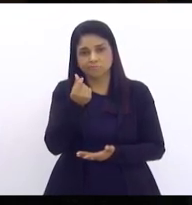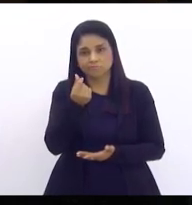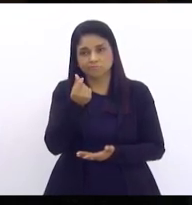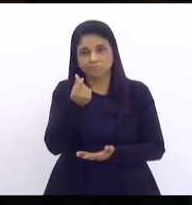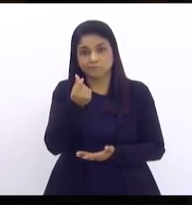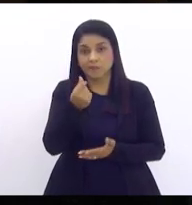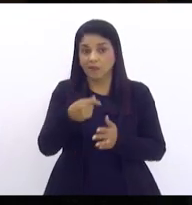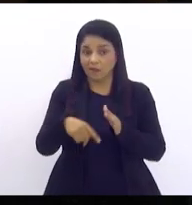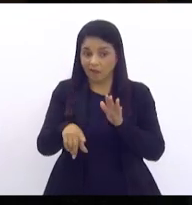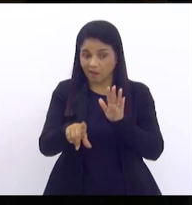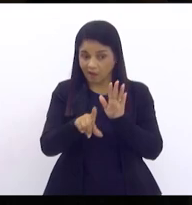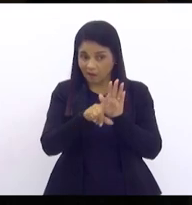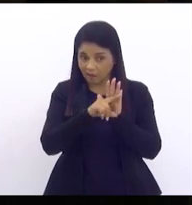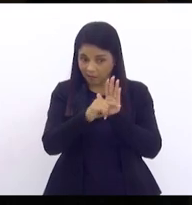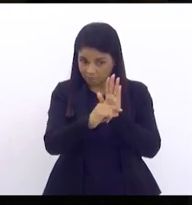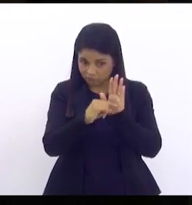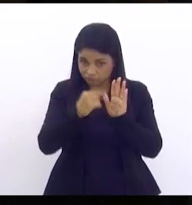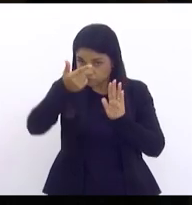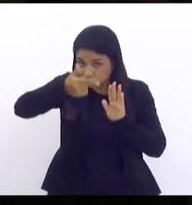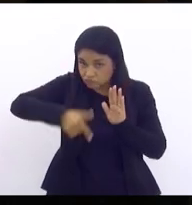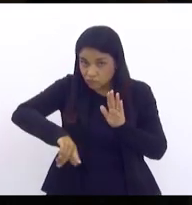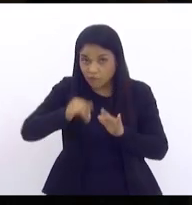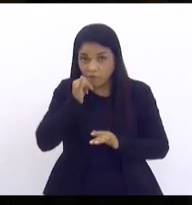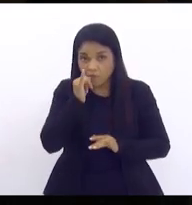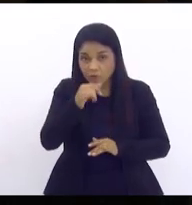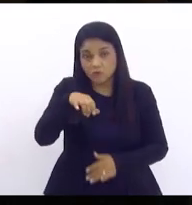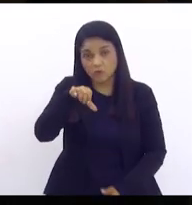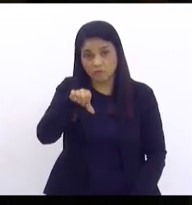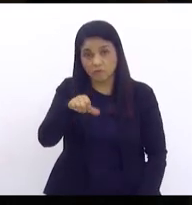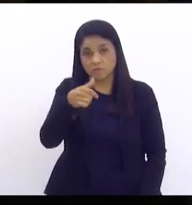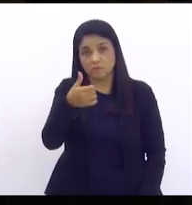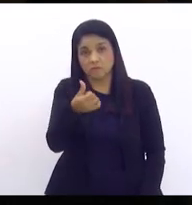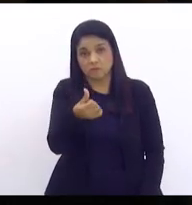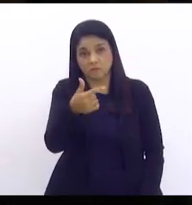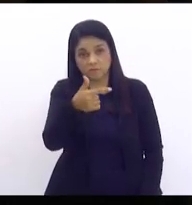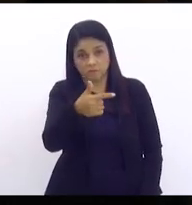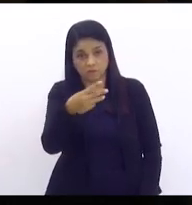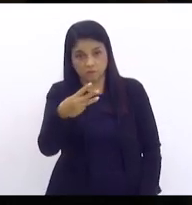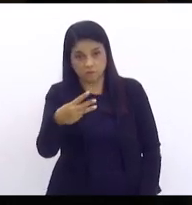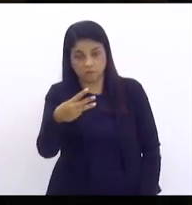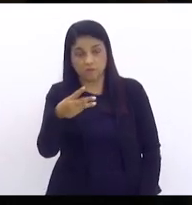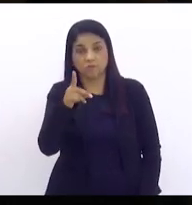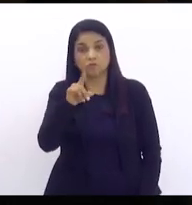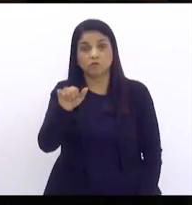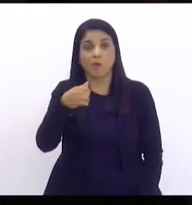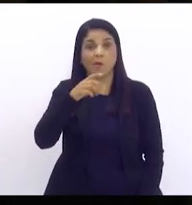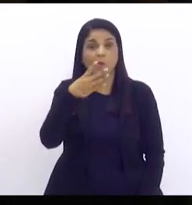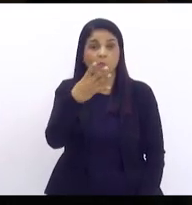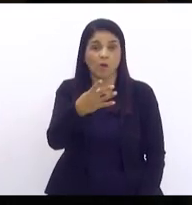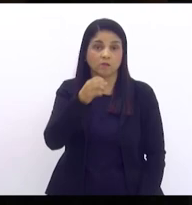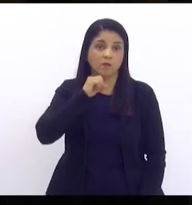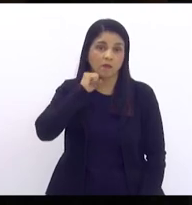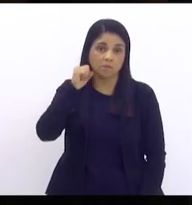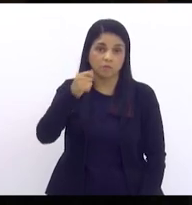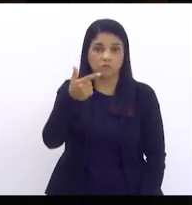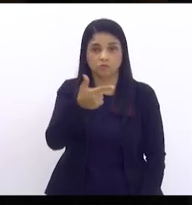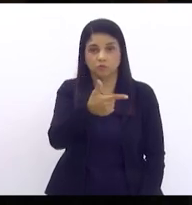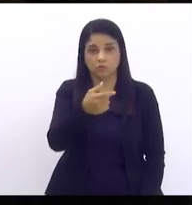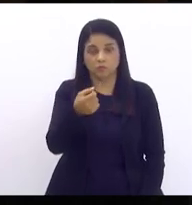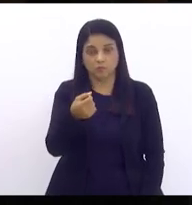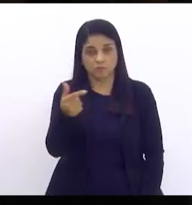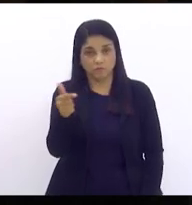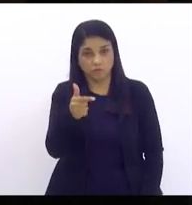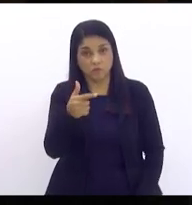Quando a lei, volto a dizer, 9.623, de 4 de abril de 22, diz que é para aceitar